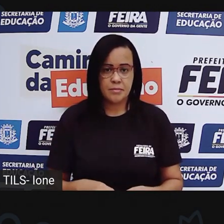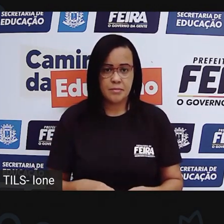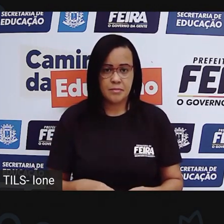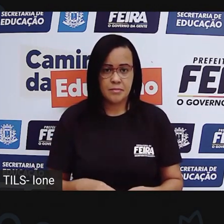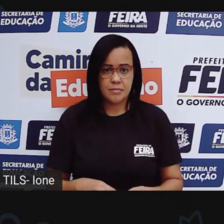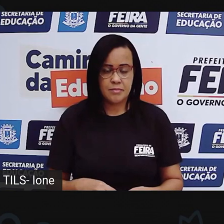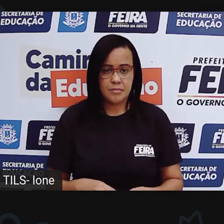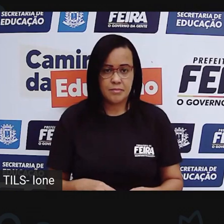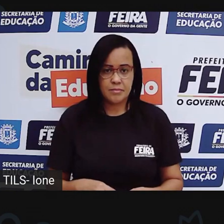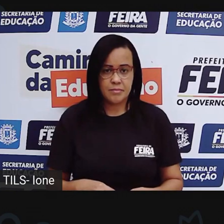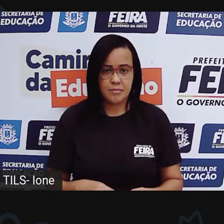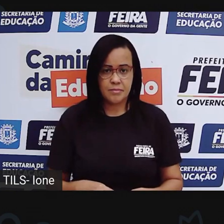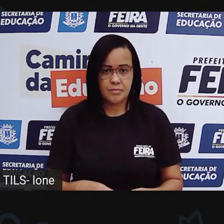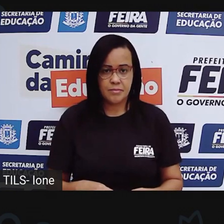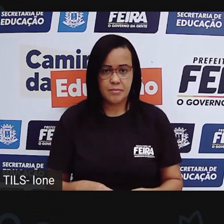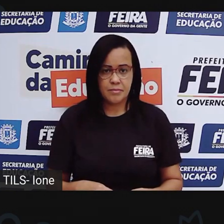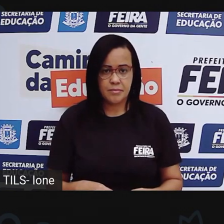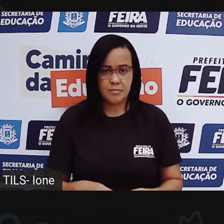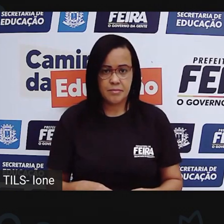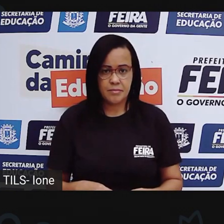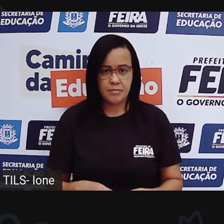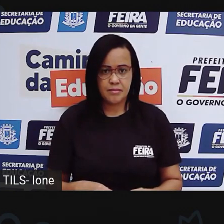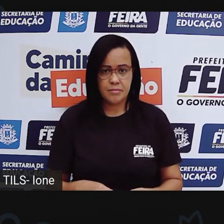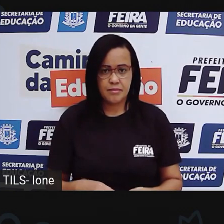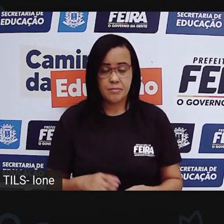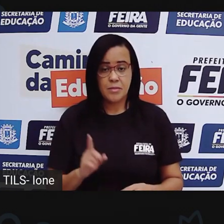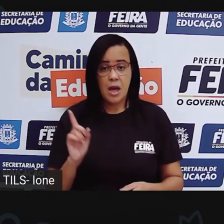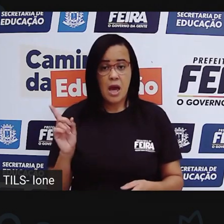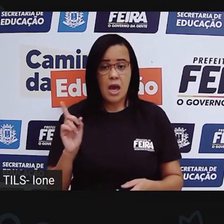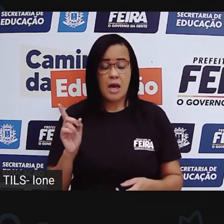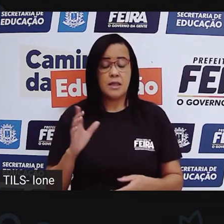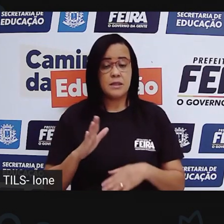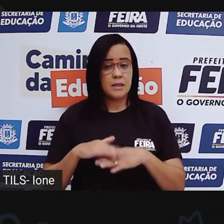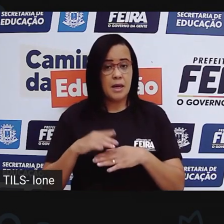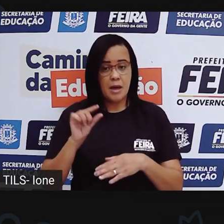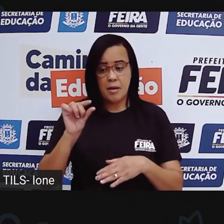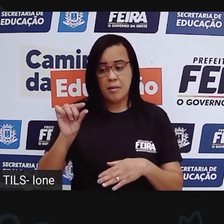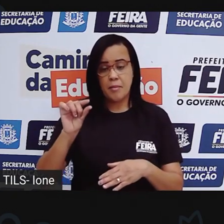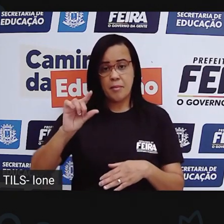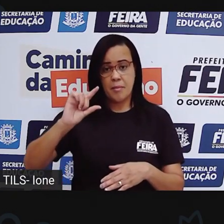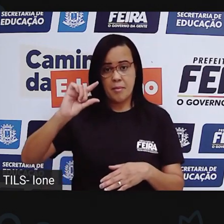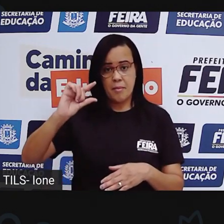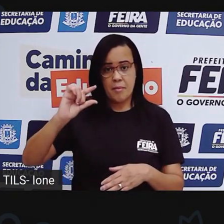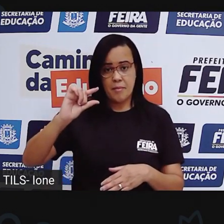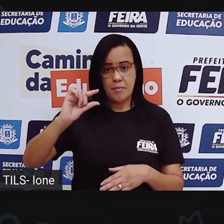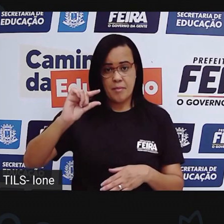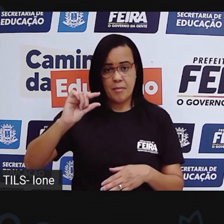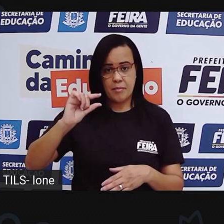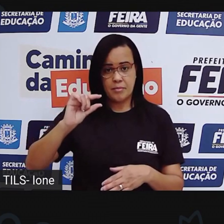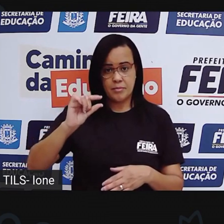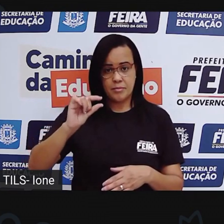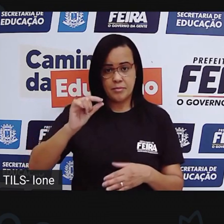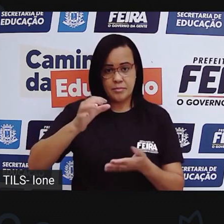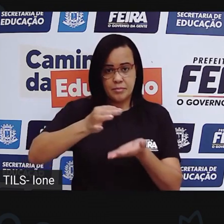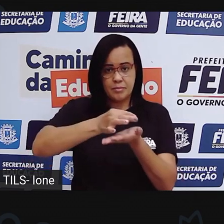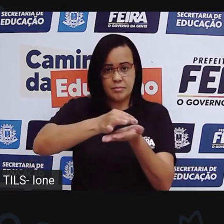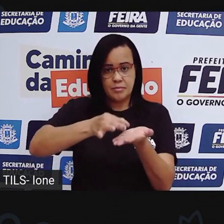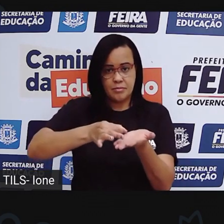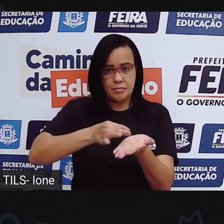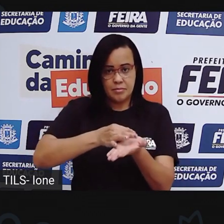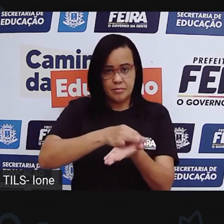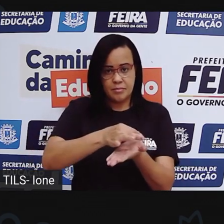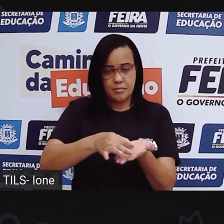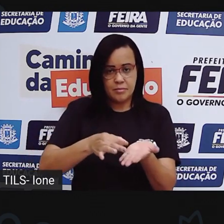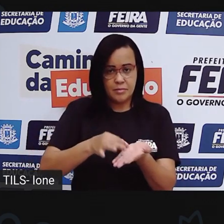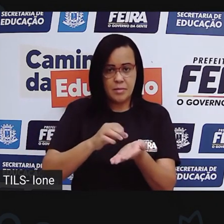ela. Essa aqui é uma lantejoula maior, ó. Tá vendo? São bolinhas que tem um brilho,